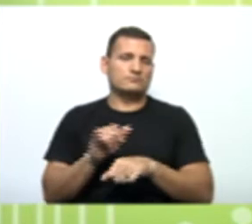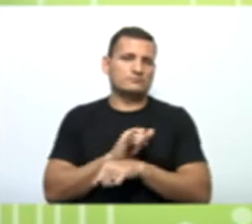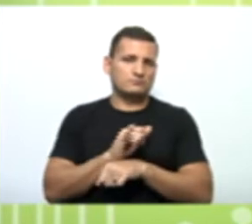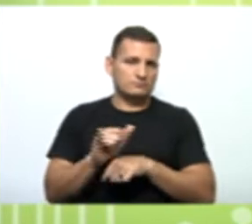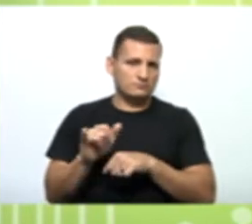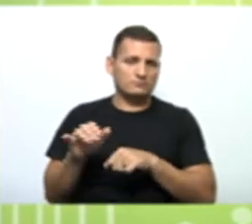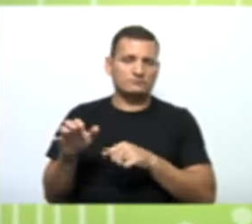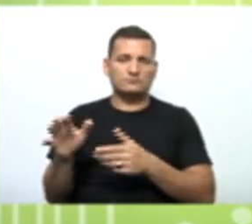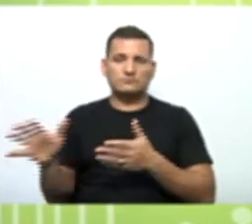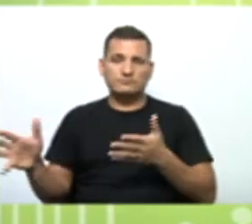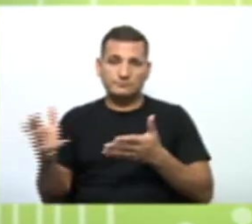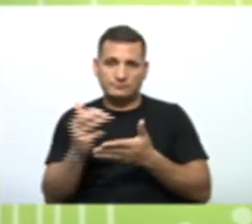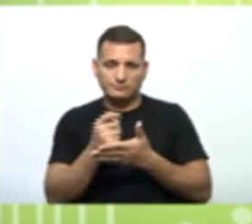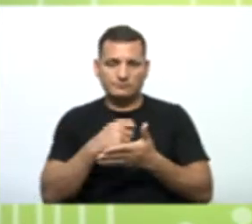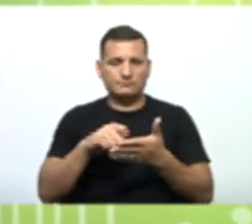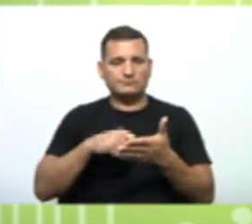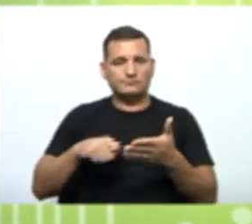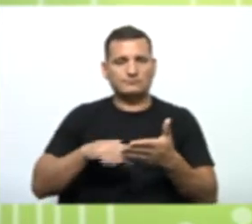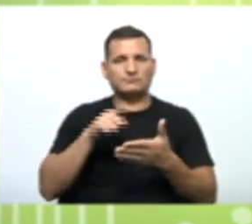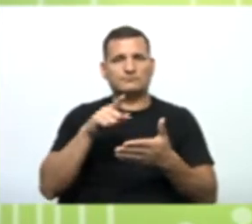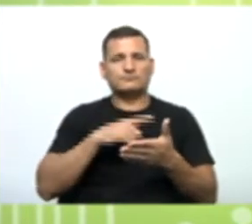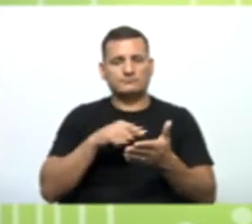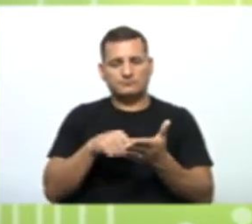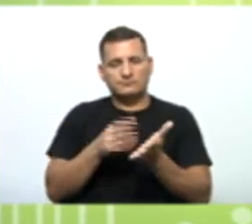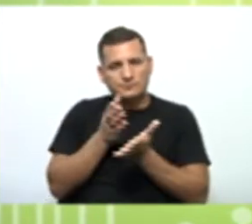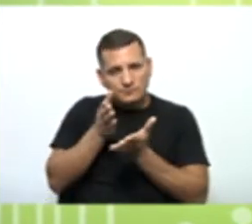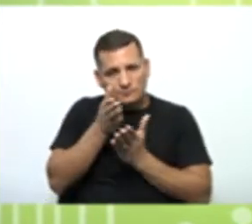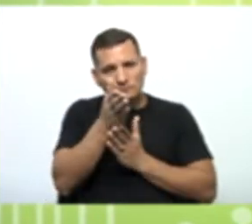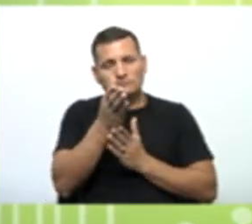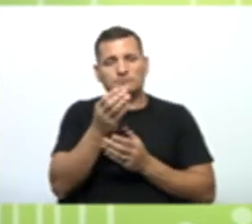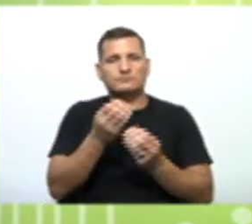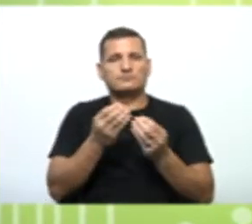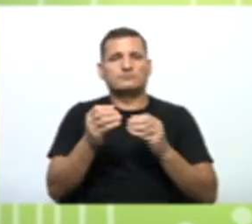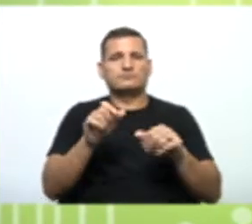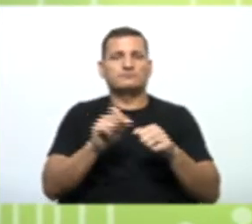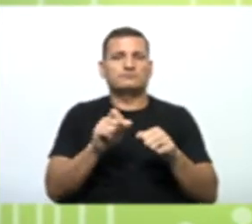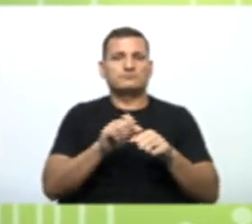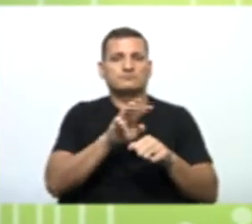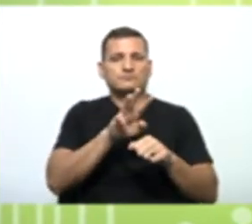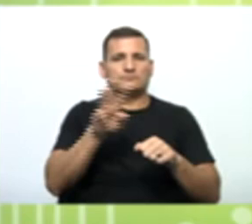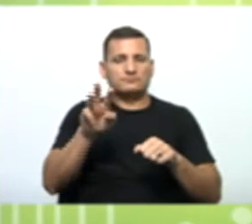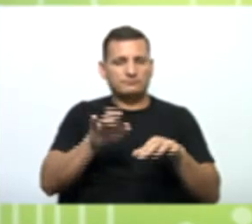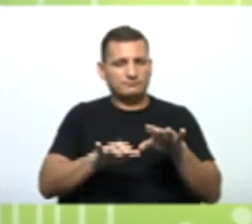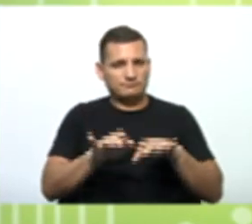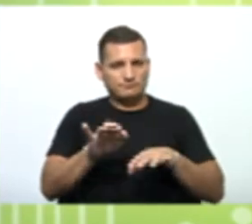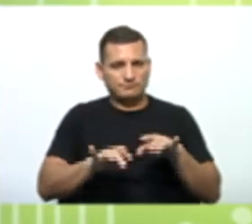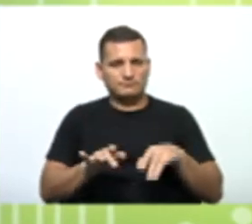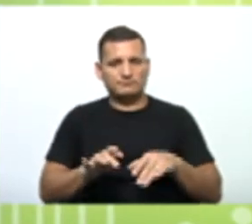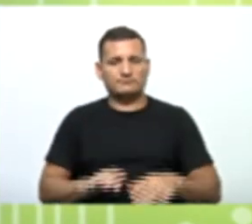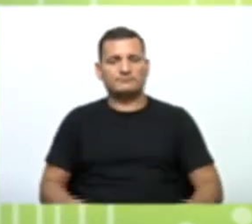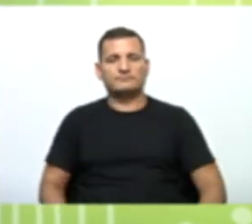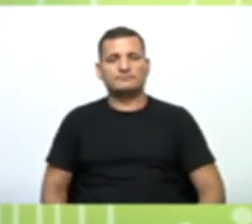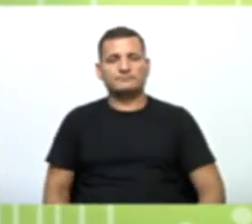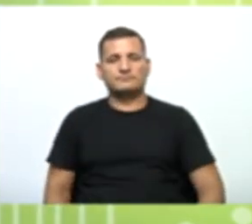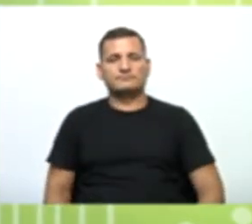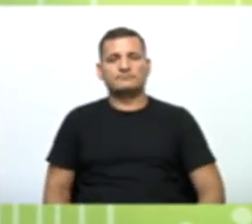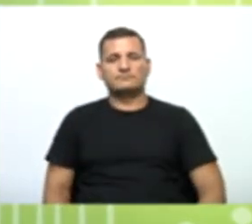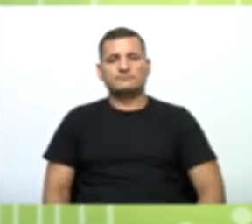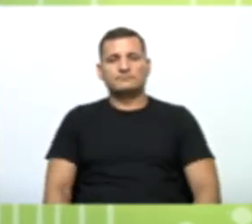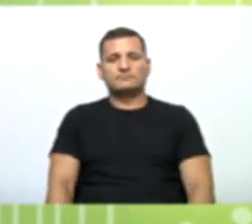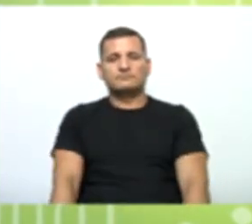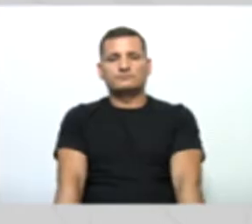essas coletas, e aí sim você tem um norte para poder desenvolver, certo? Então, o que está aqui,